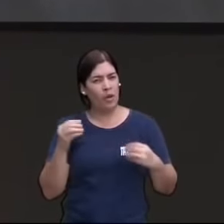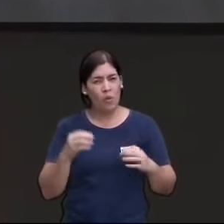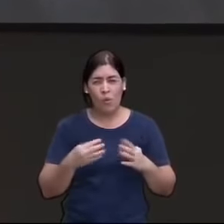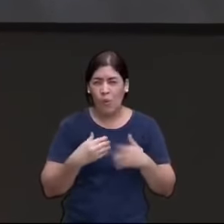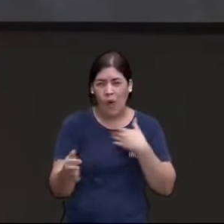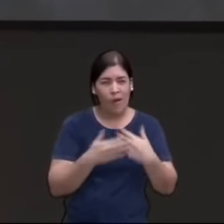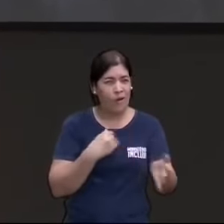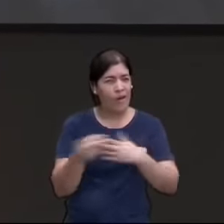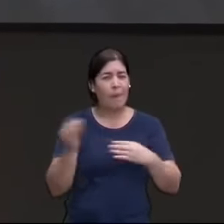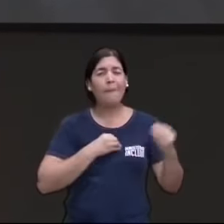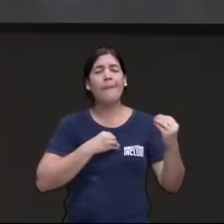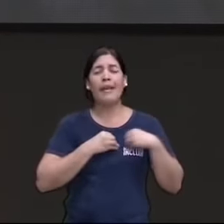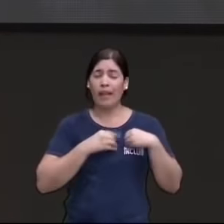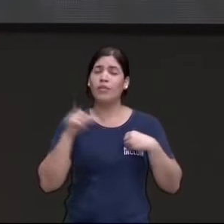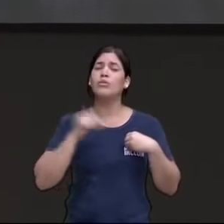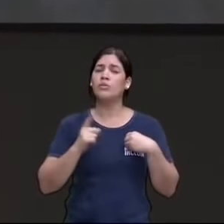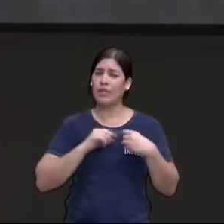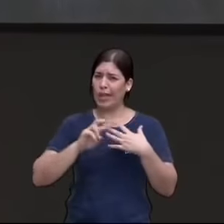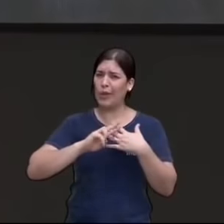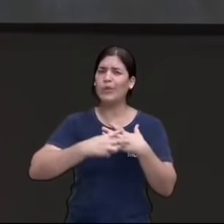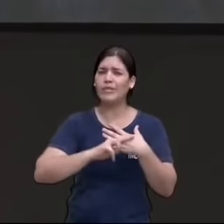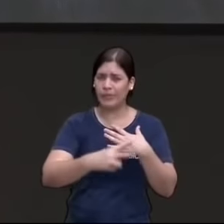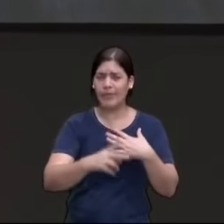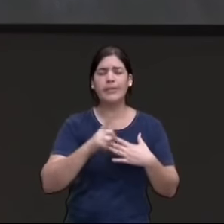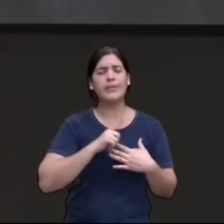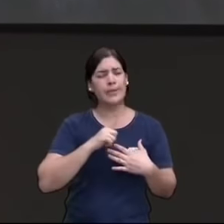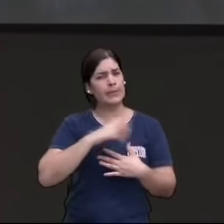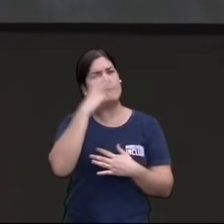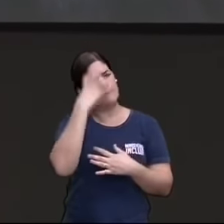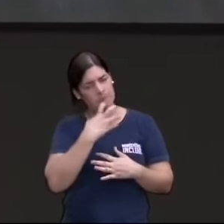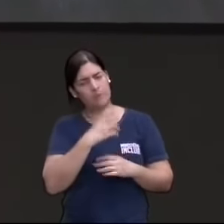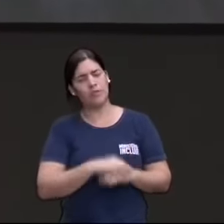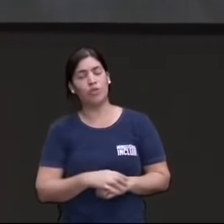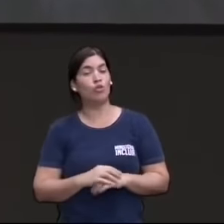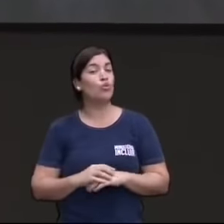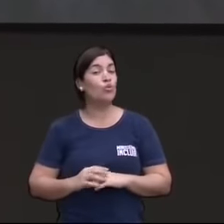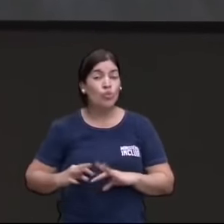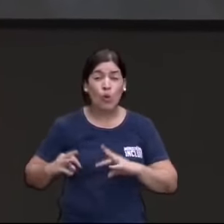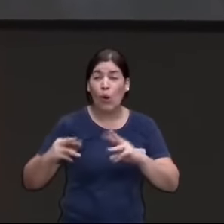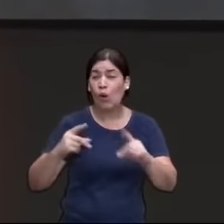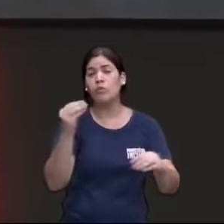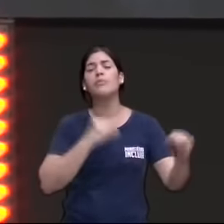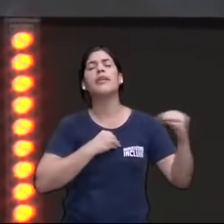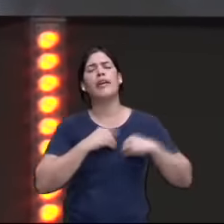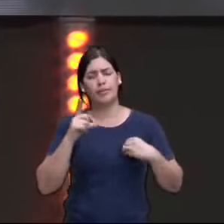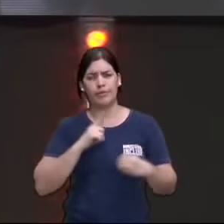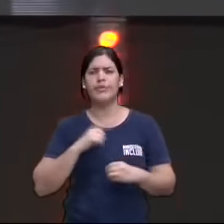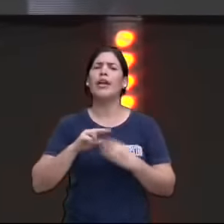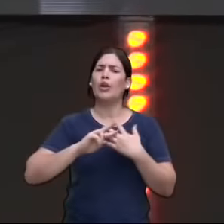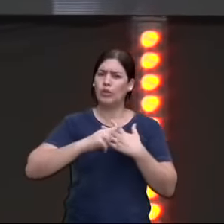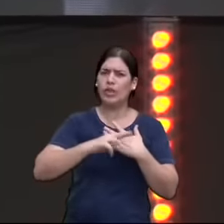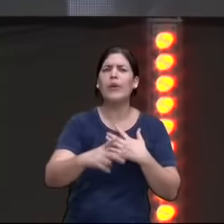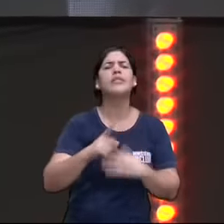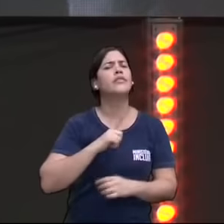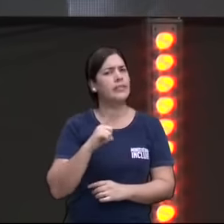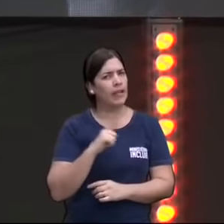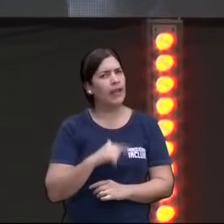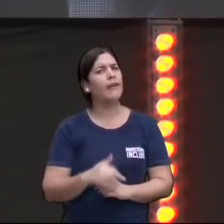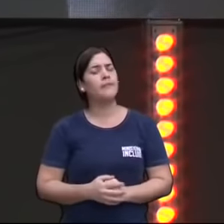pecado de assassinato, de roubo de banco, que tem punição, não. Todo pecado tem punição. E a gente acaba